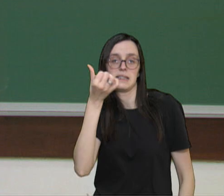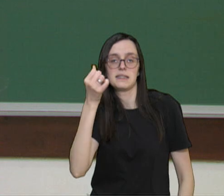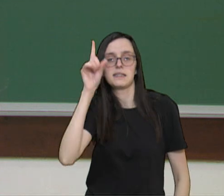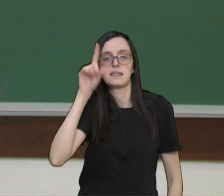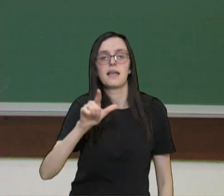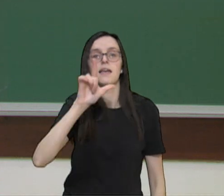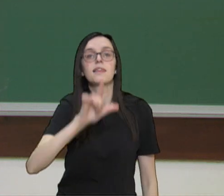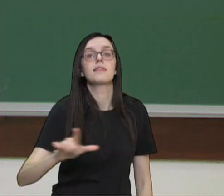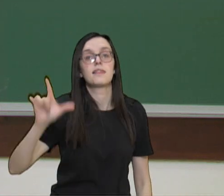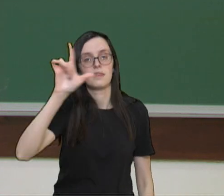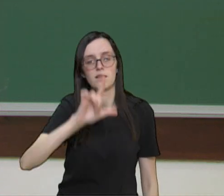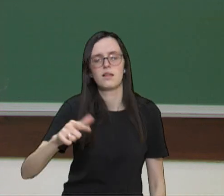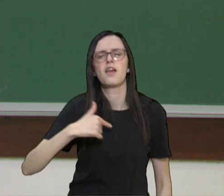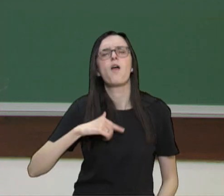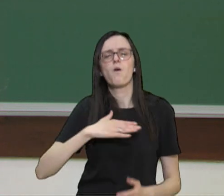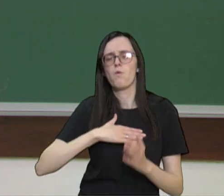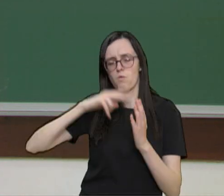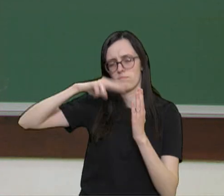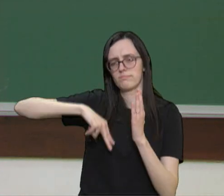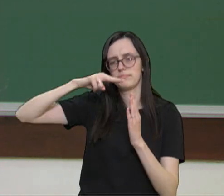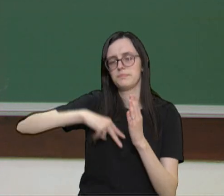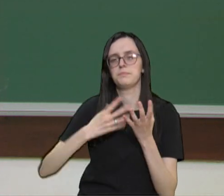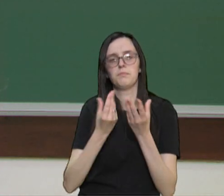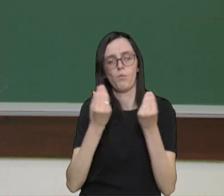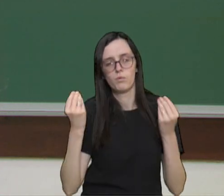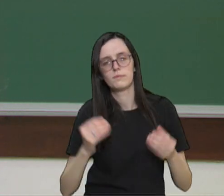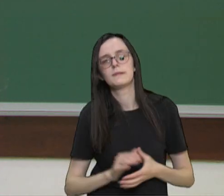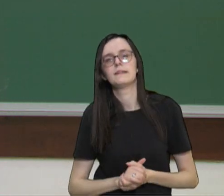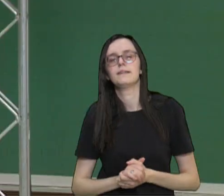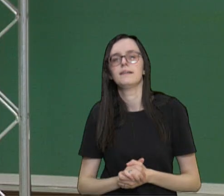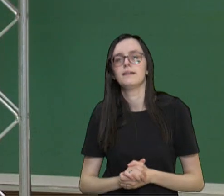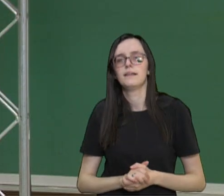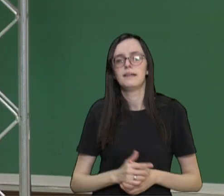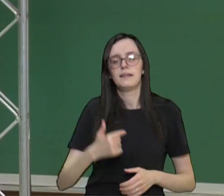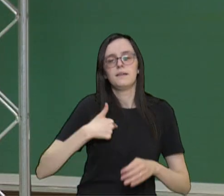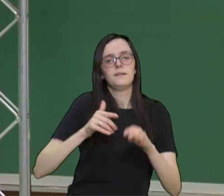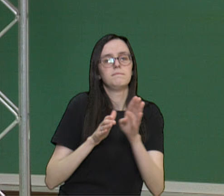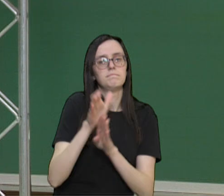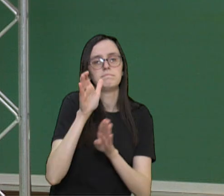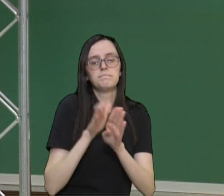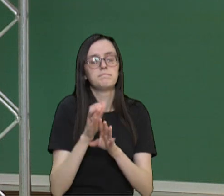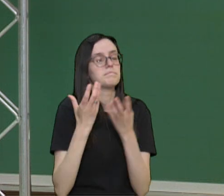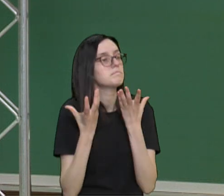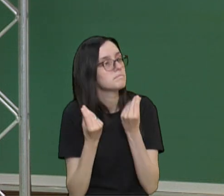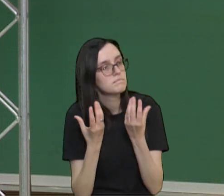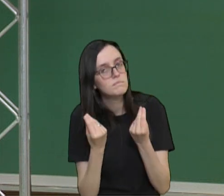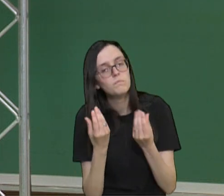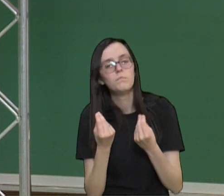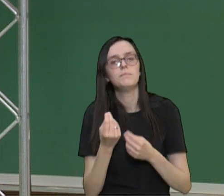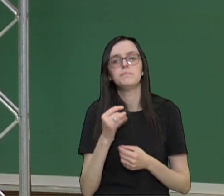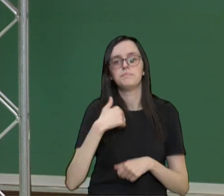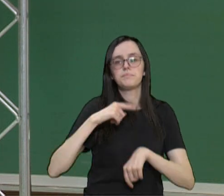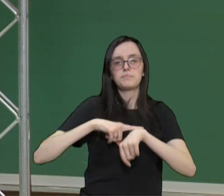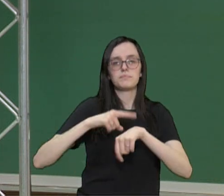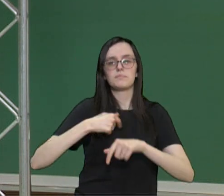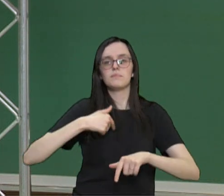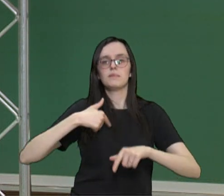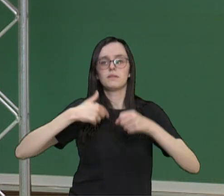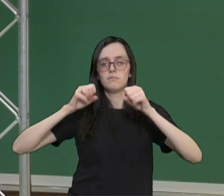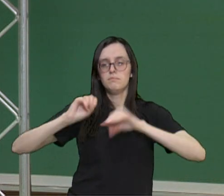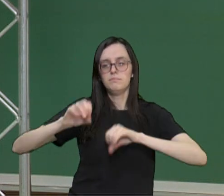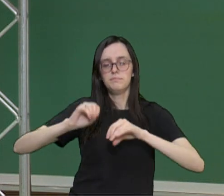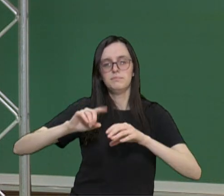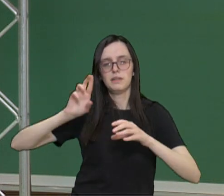Literatura. Literatura eu gosto muito de ler, né? Eu aconselho muito quando eu trabalho Renascimento